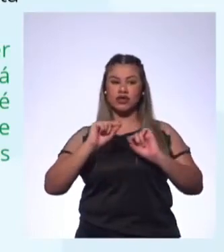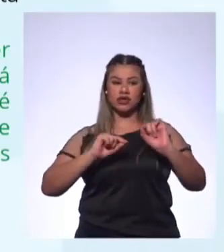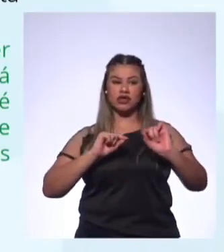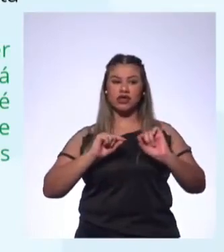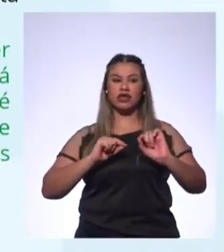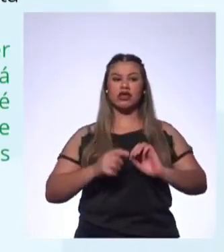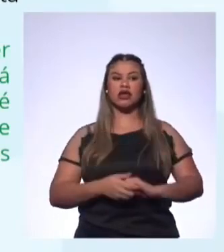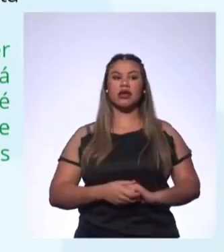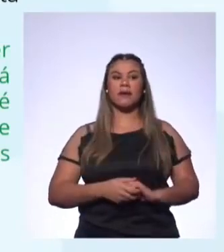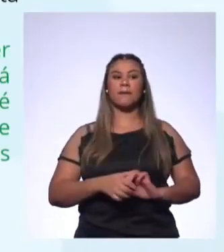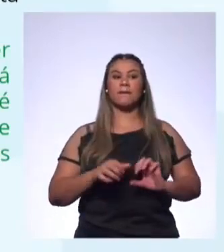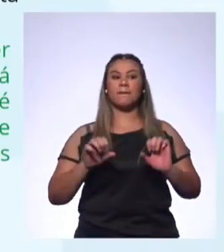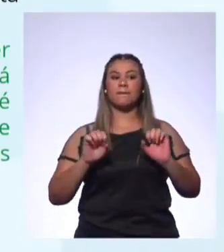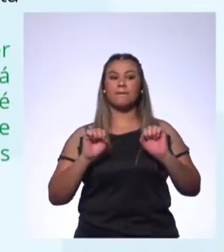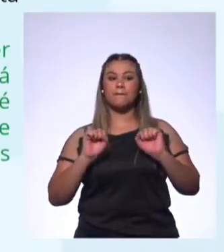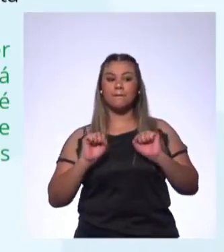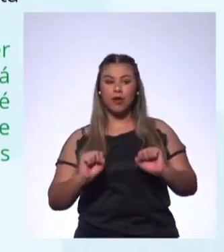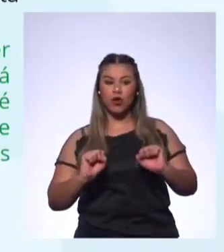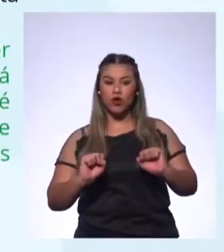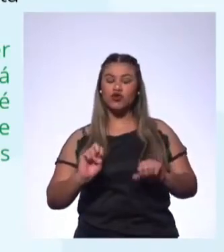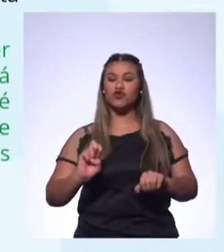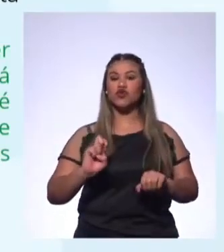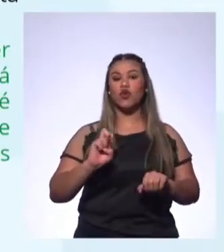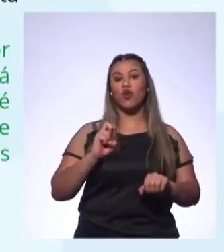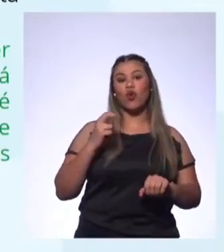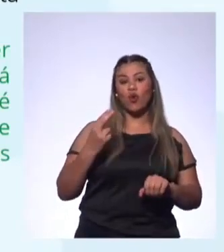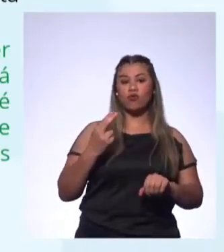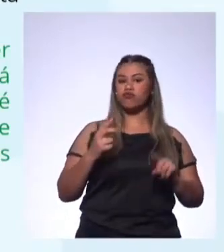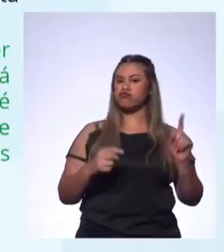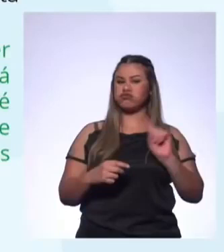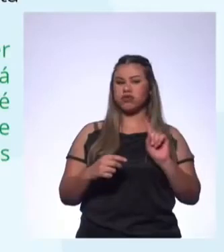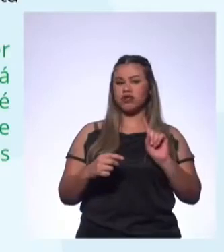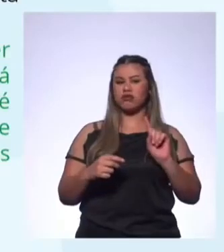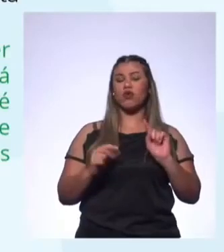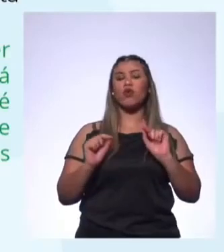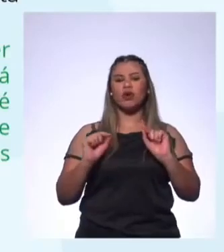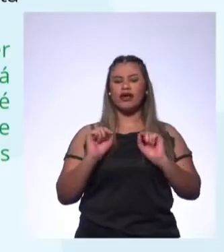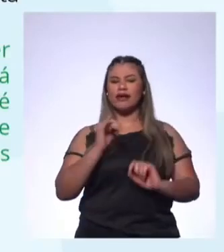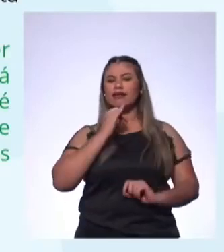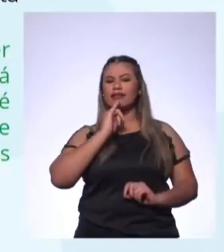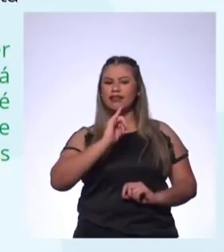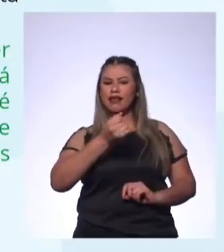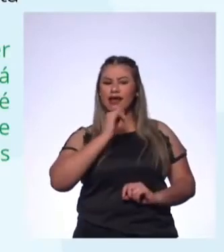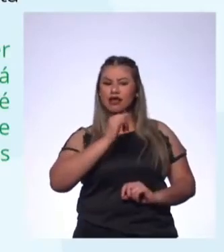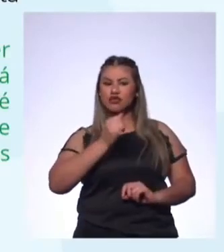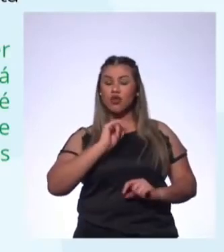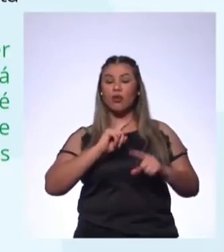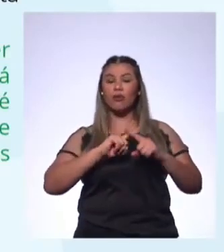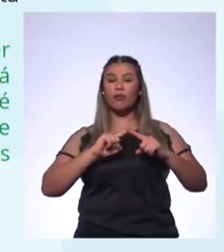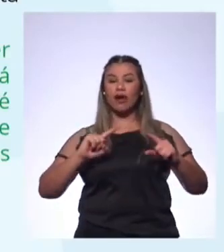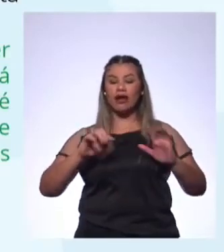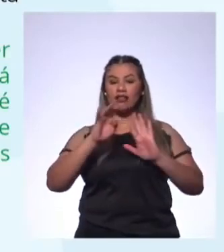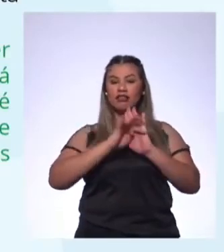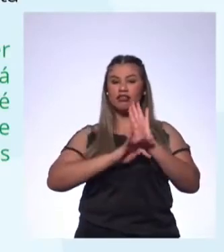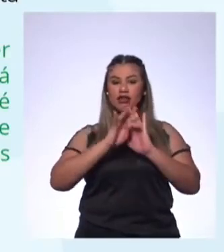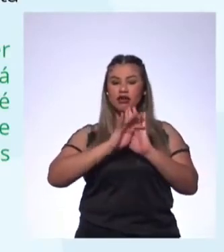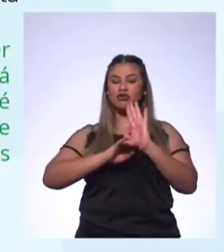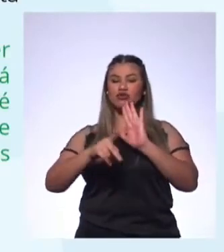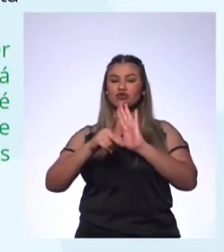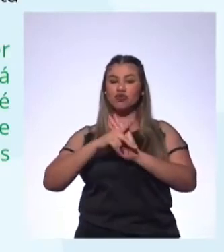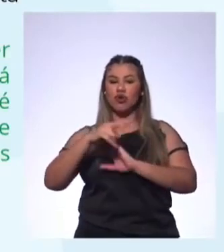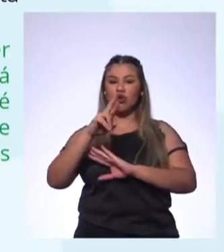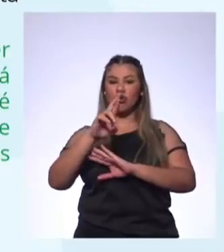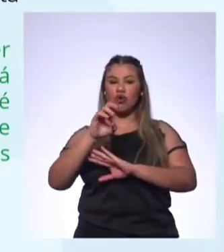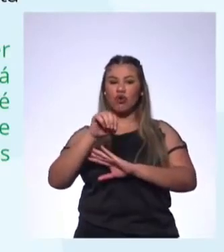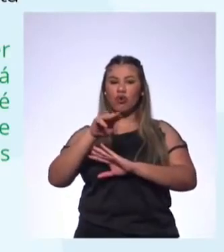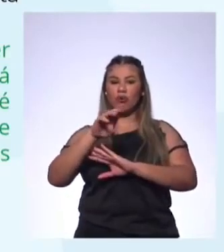tá? Pode ou não haver narradores. Porém, neste texto em específico, não há narrador. Para sabermos o que acontece no